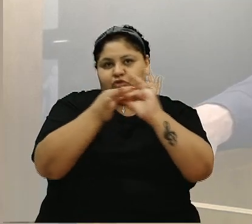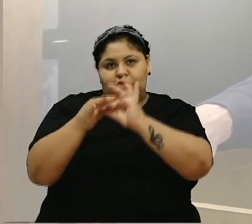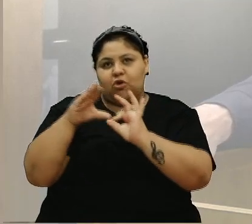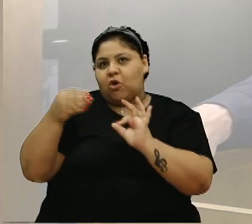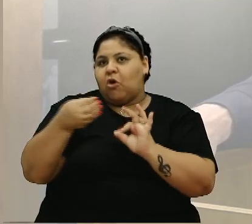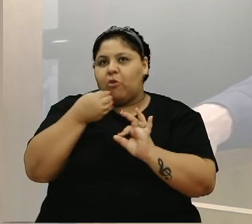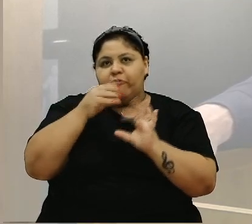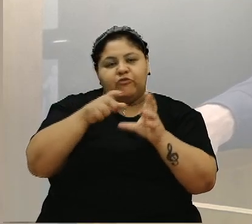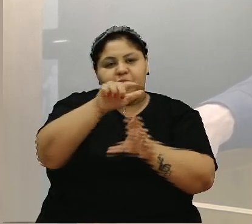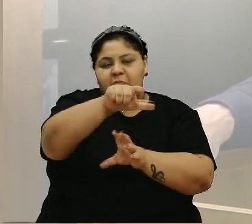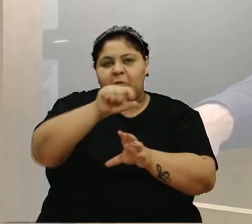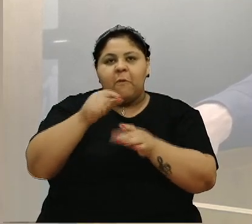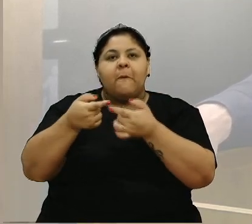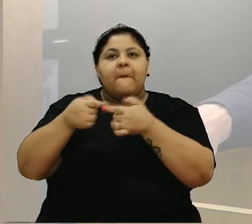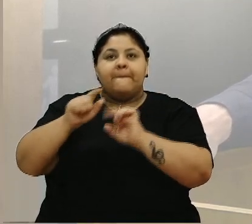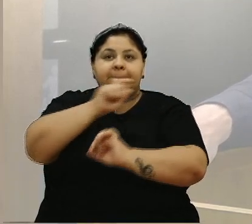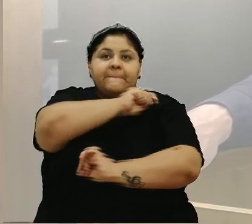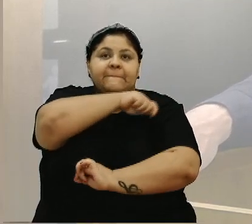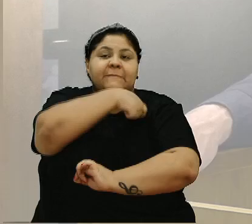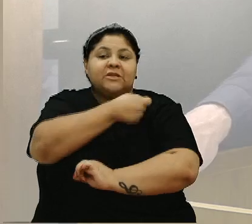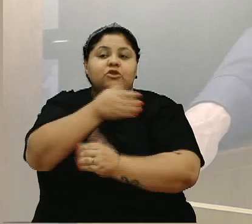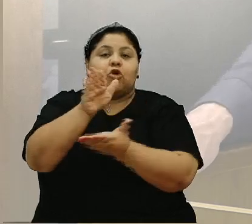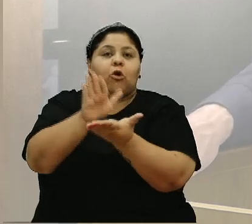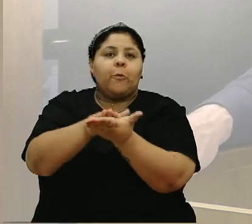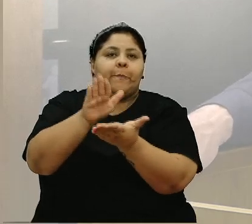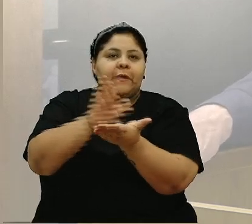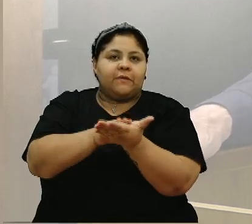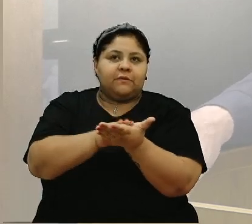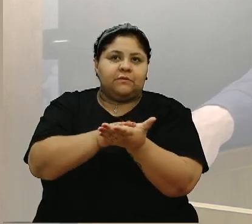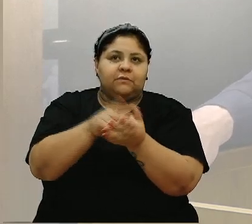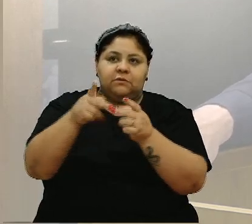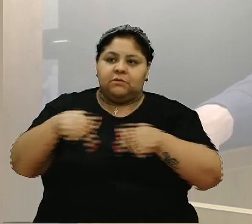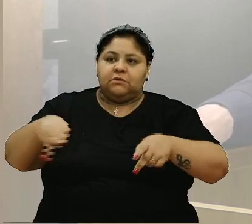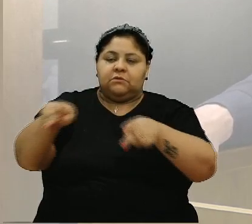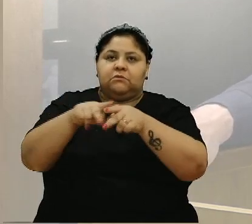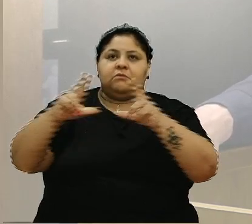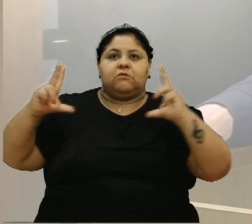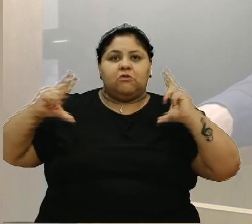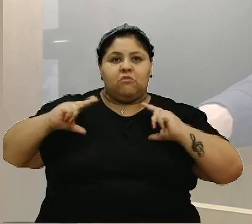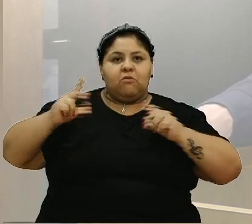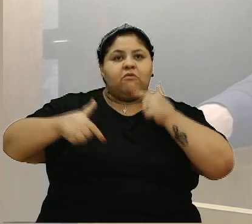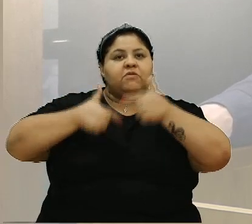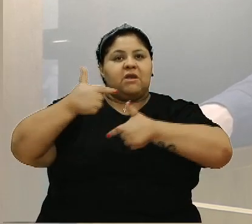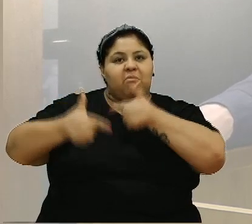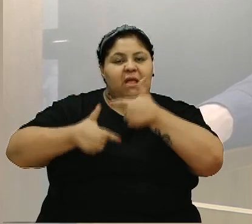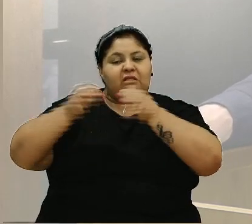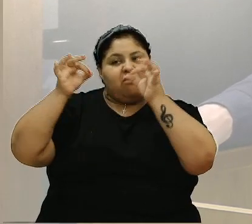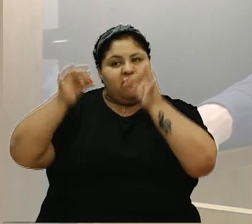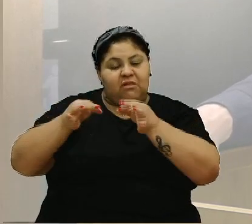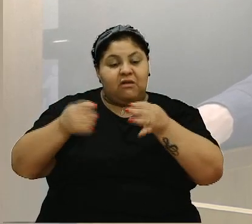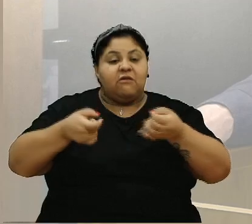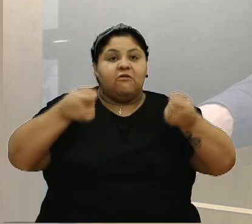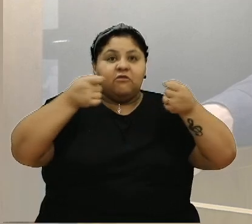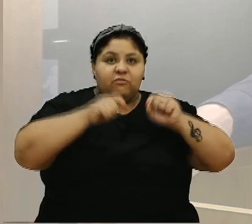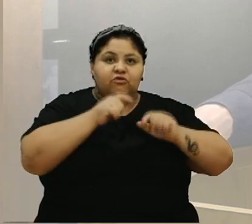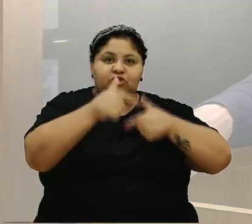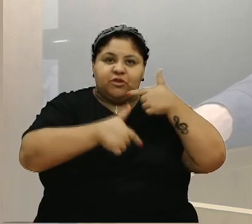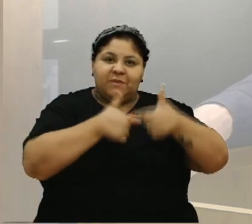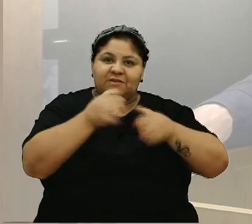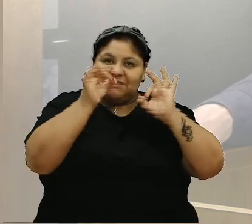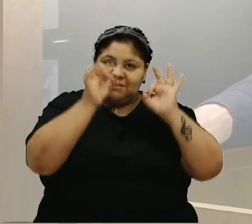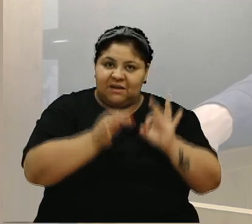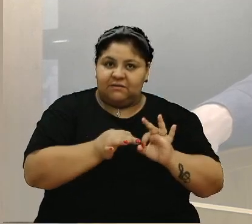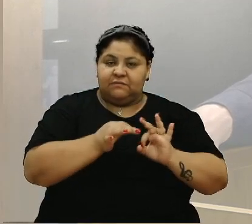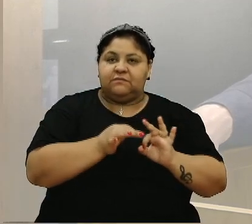todos eleitos, mas fiscalizar e cobrar. Porque a população merece serviço público de qualidade, ela precisa de serviço público de